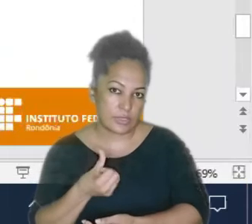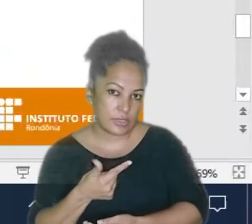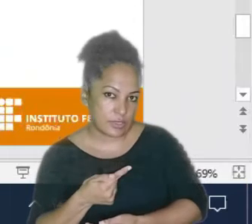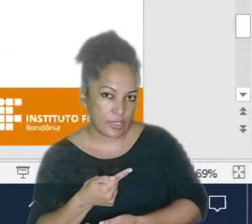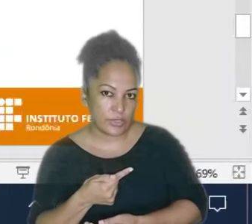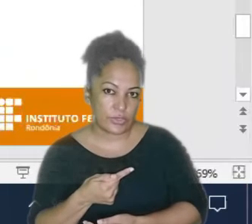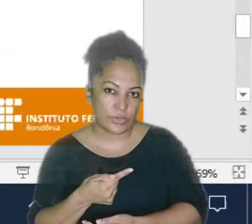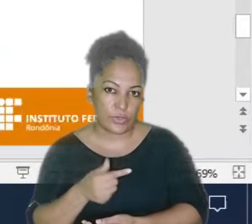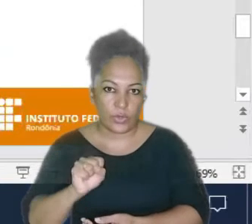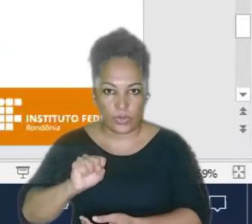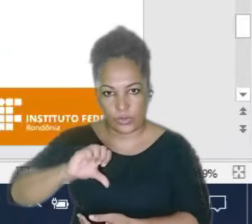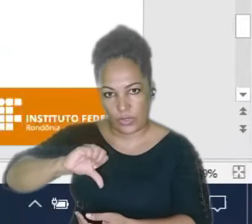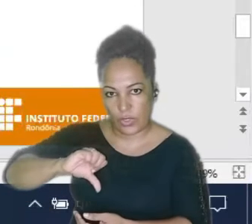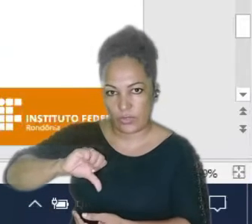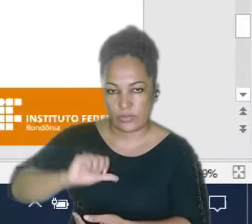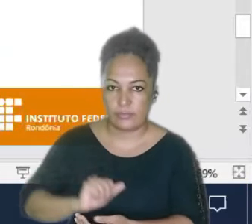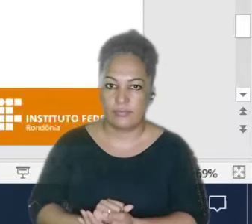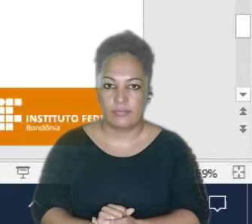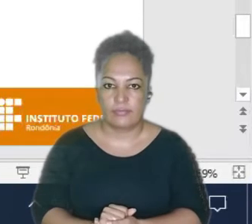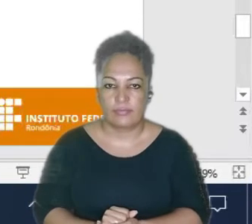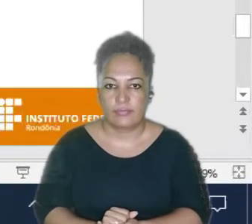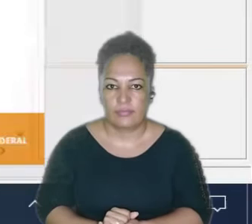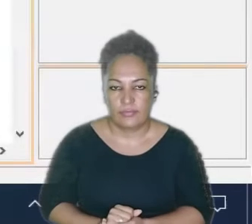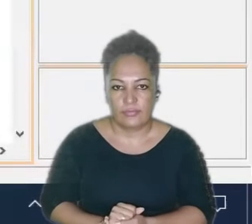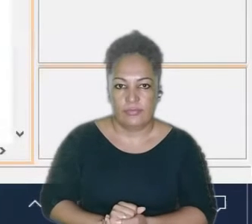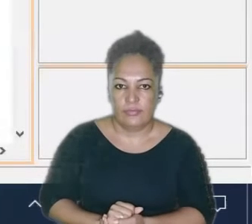5, 6, 7, 8, 9.